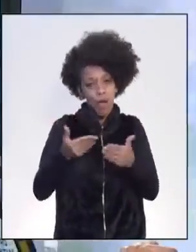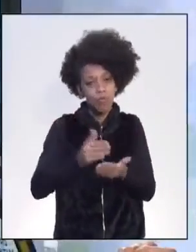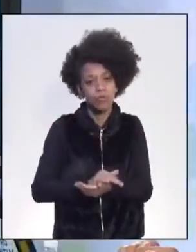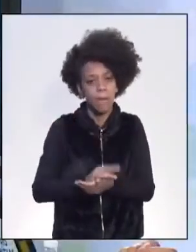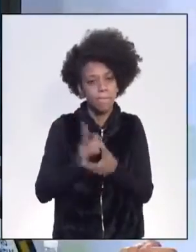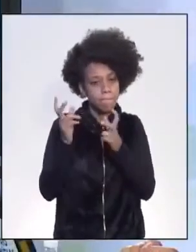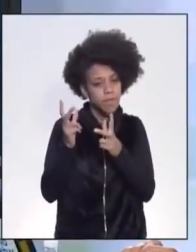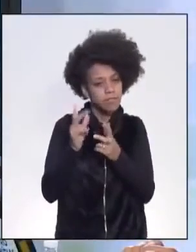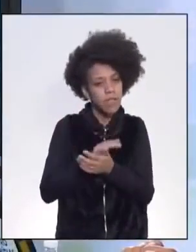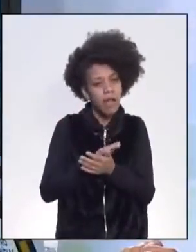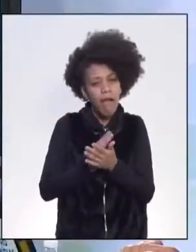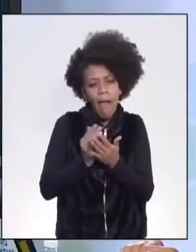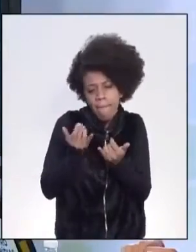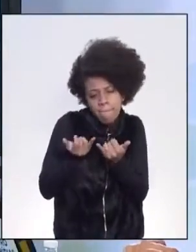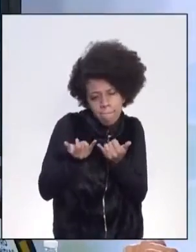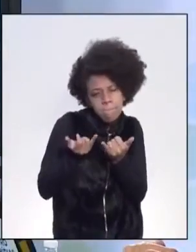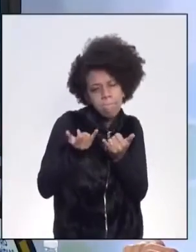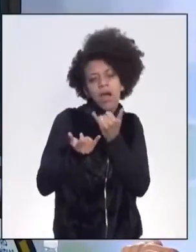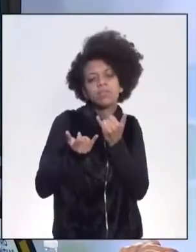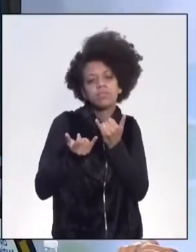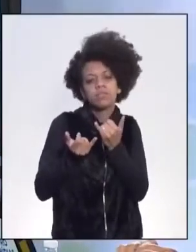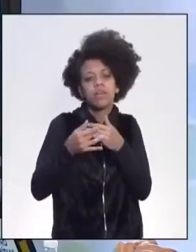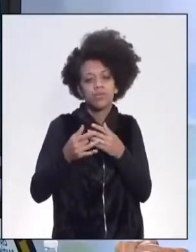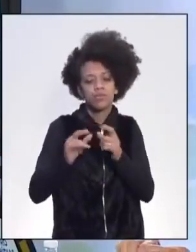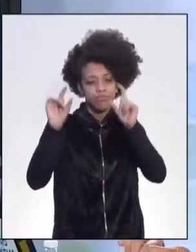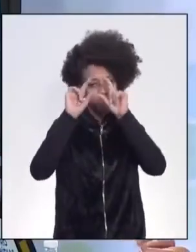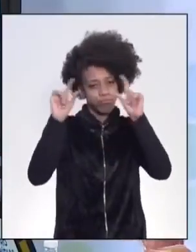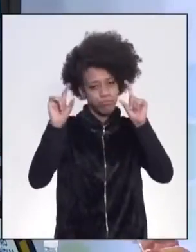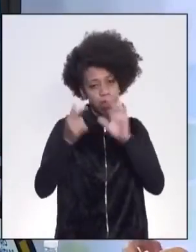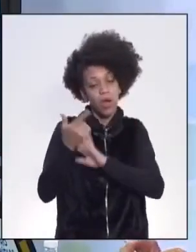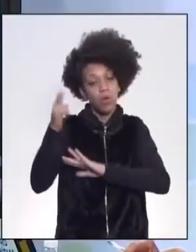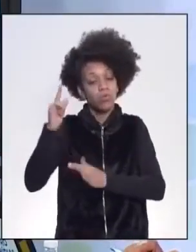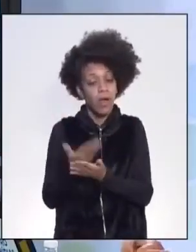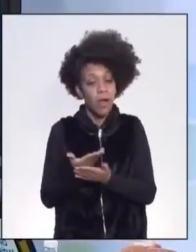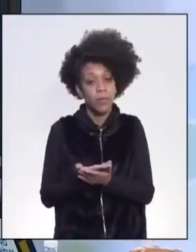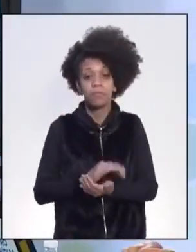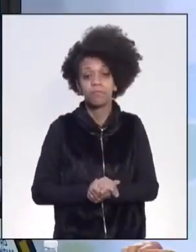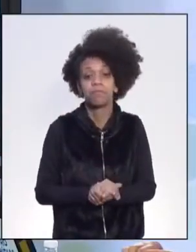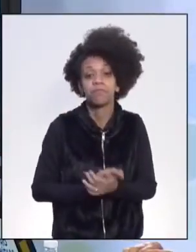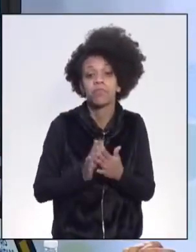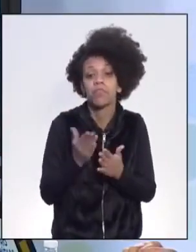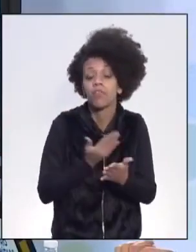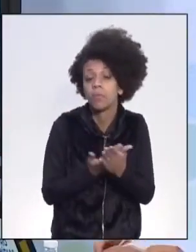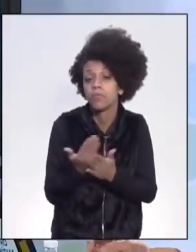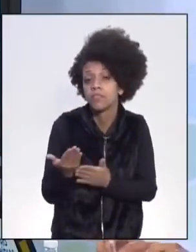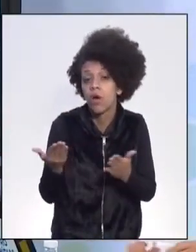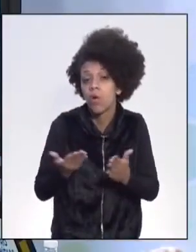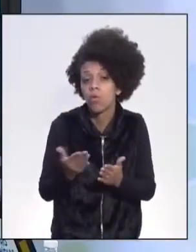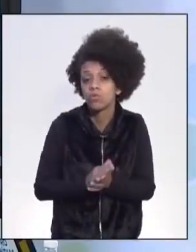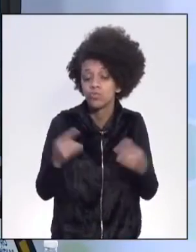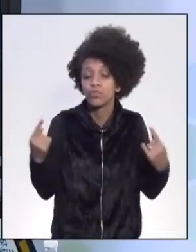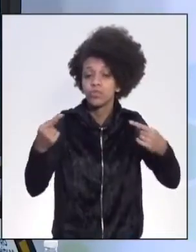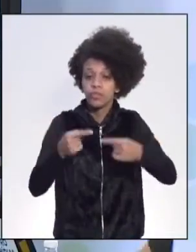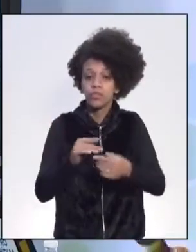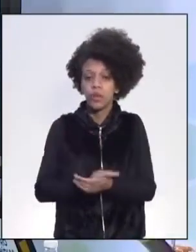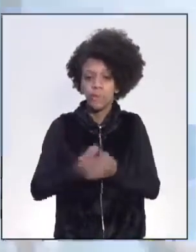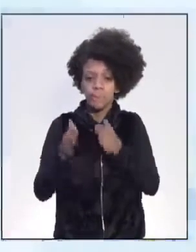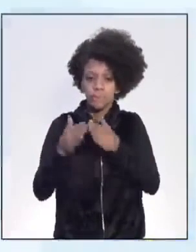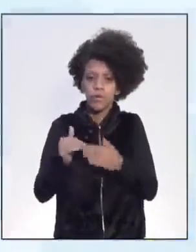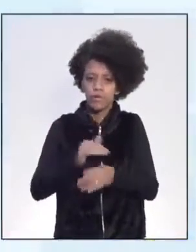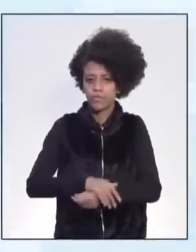são bem parecida do que a função da última aula, tá bom? Então, vamos começar hoje com um desafio. Então, por favor,